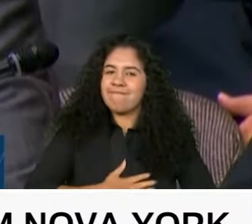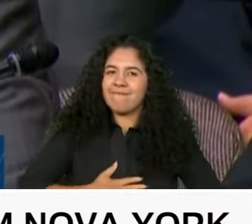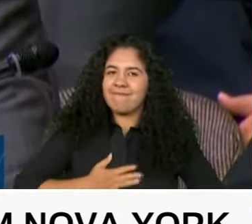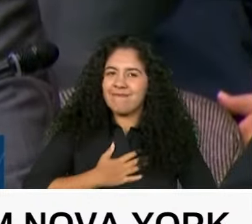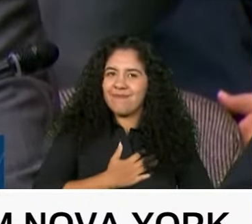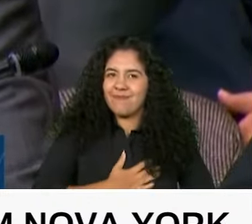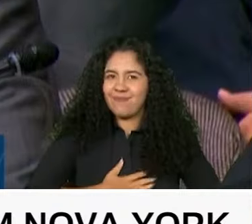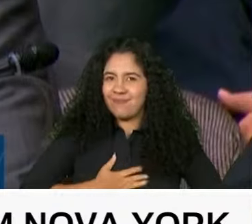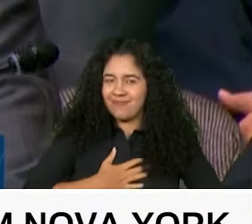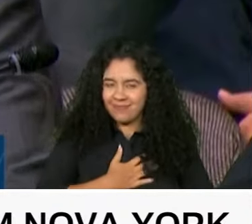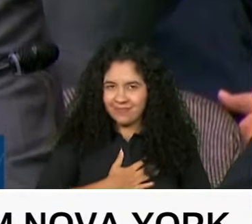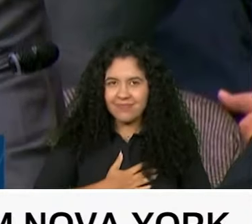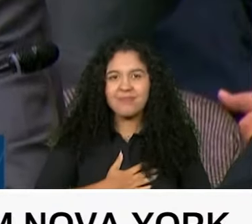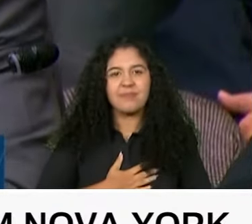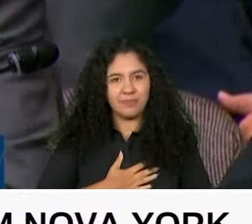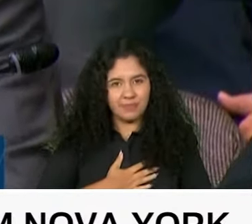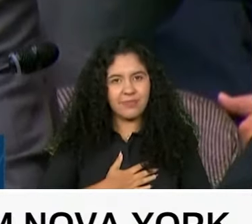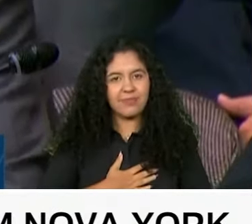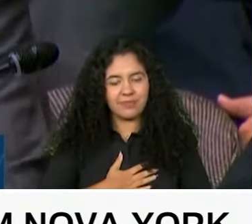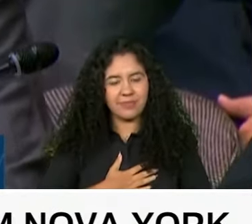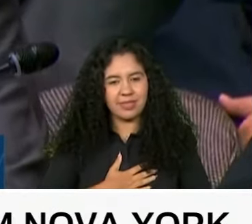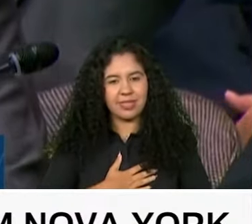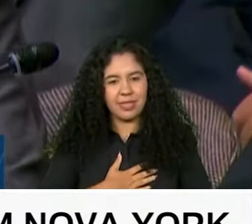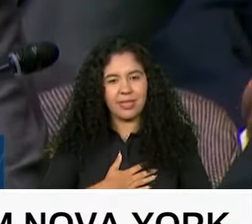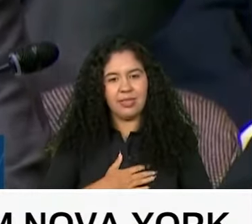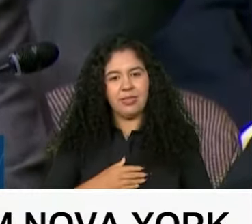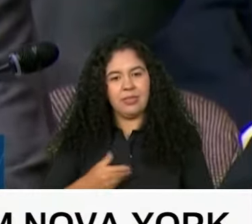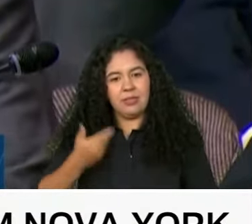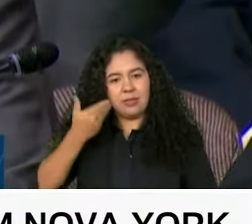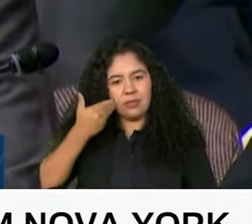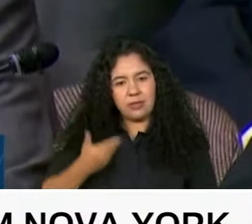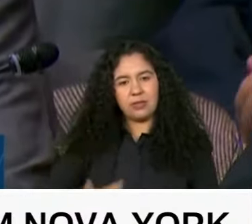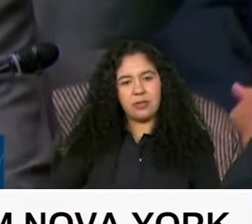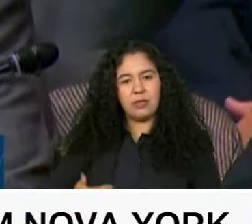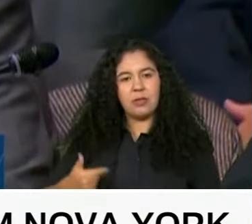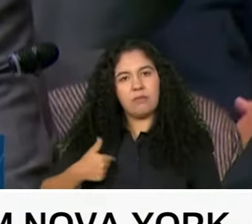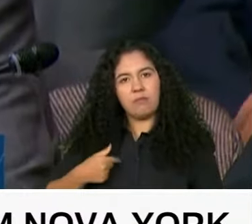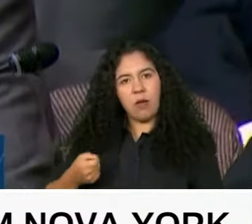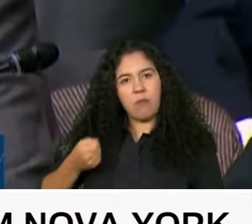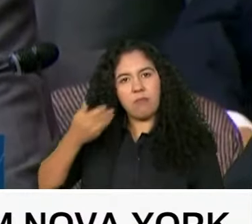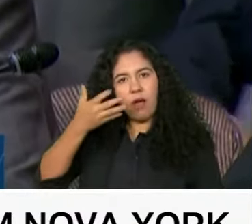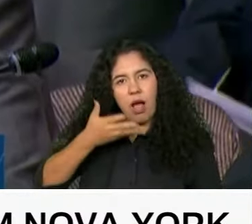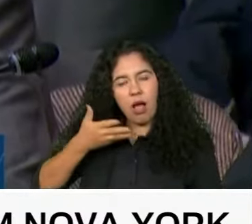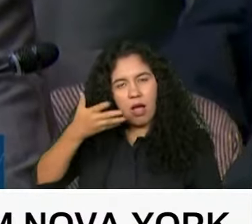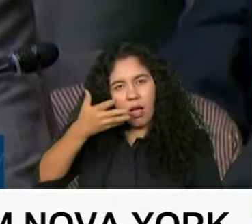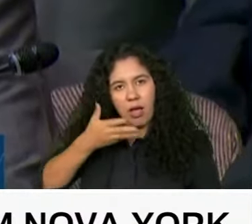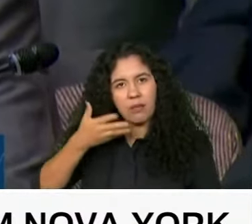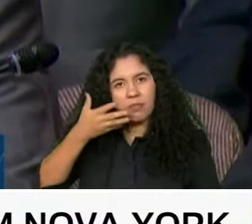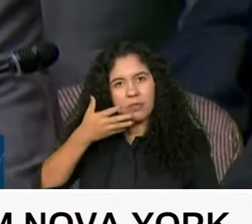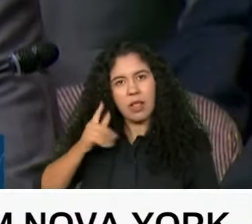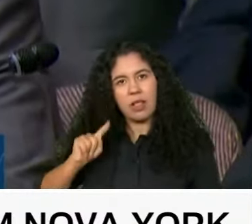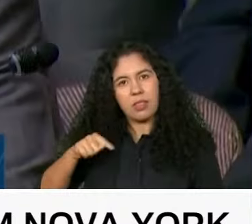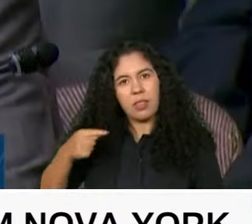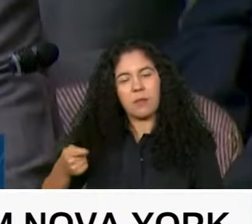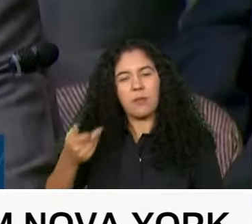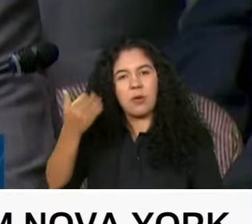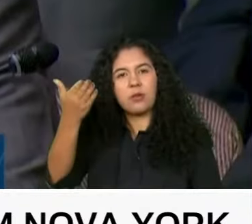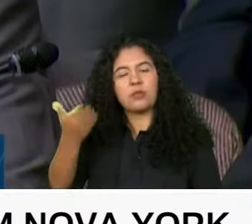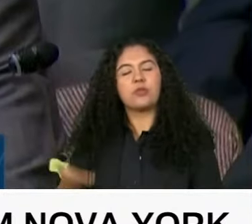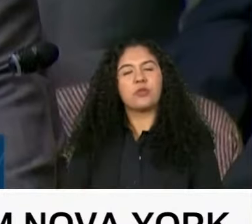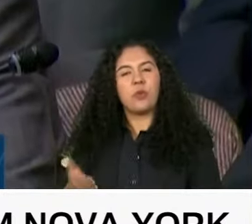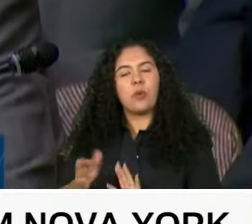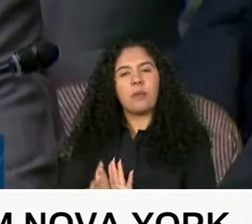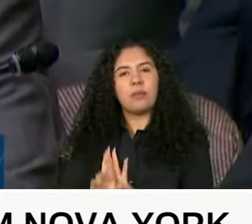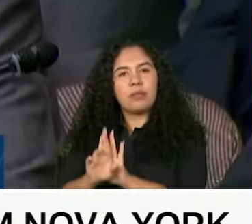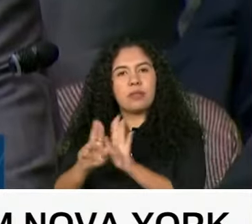o mercado financeiro em São Paulo né enfim a bolsa de valores e a especulação tudo mais eh e e os empresários do Brasil